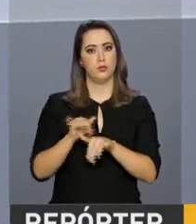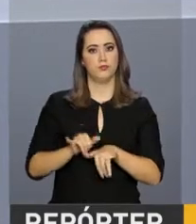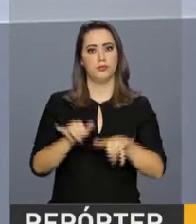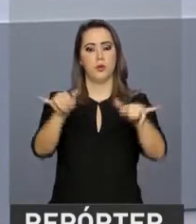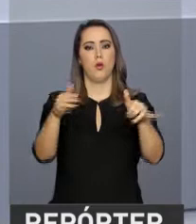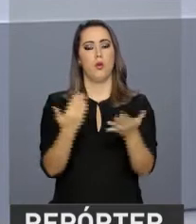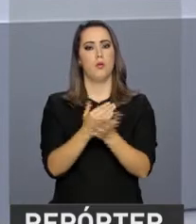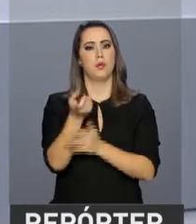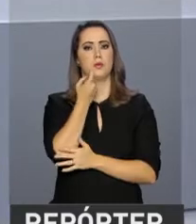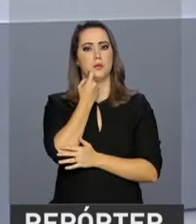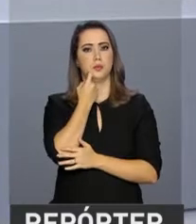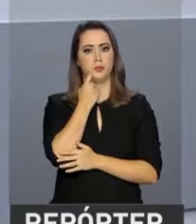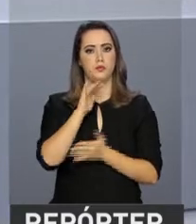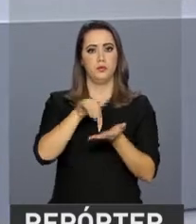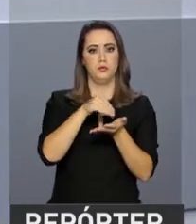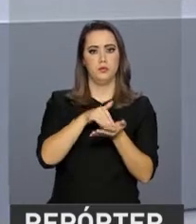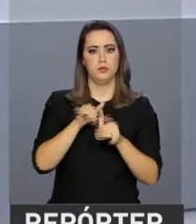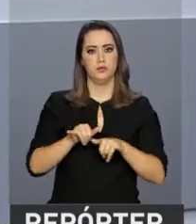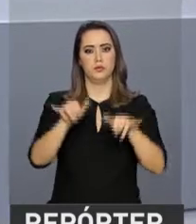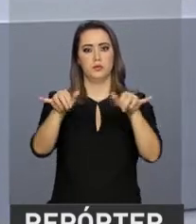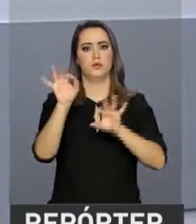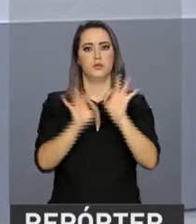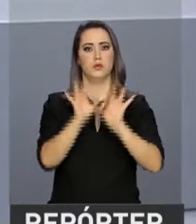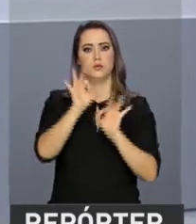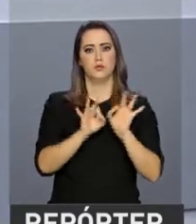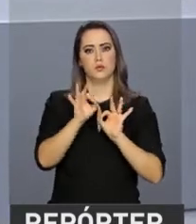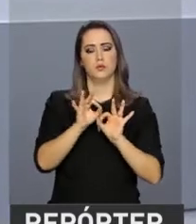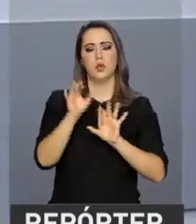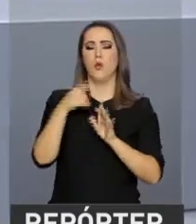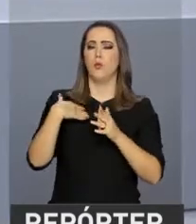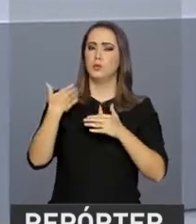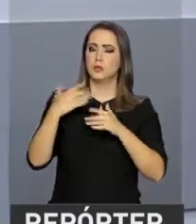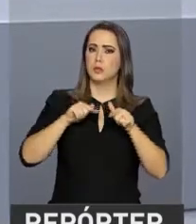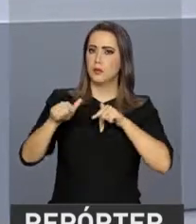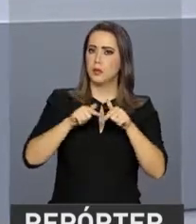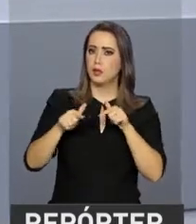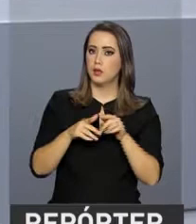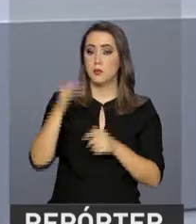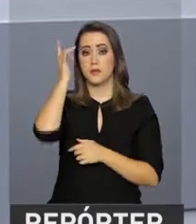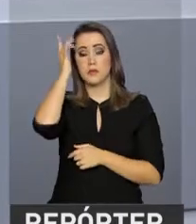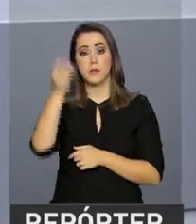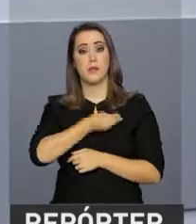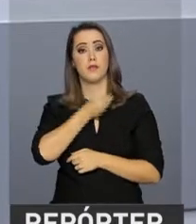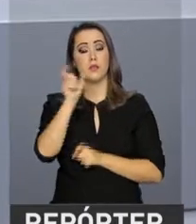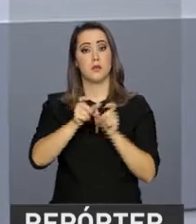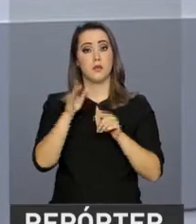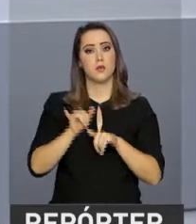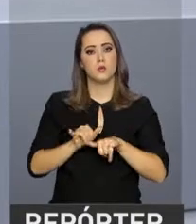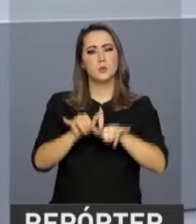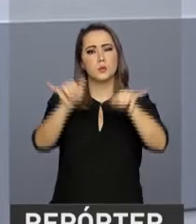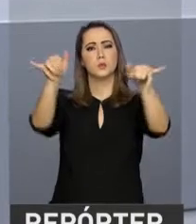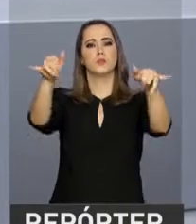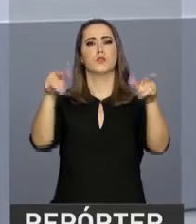começou nesta sexta-feira a secretaria de aviação civil preparou um grande esquema para facilitar a vida de quem está embarcando